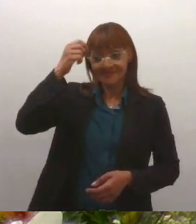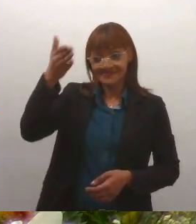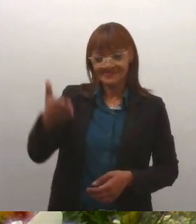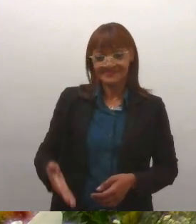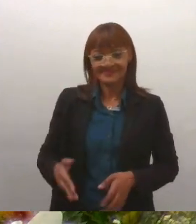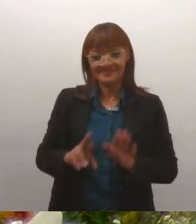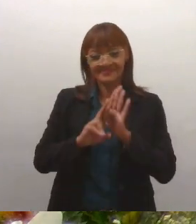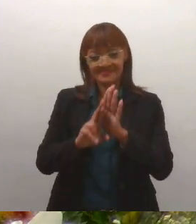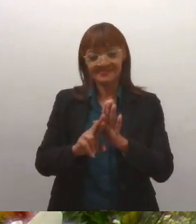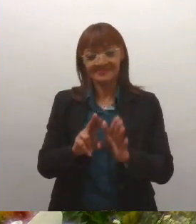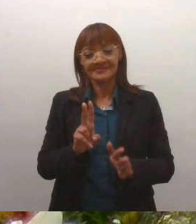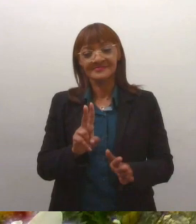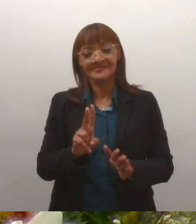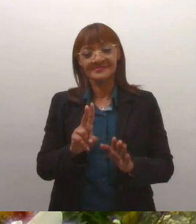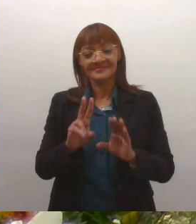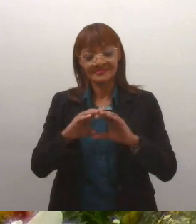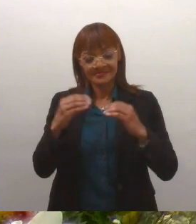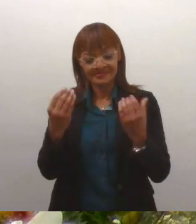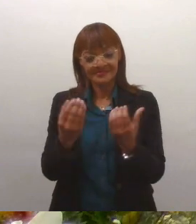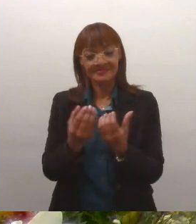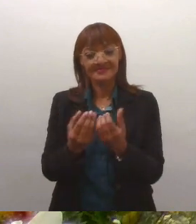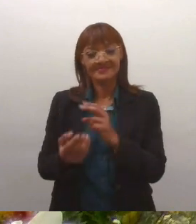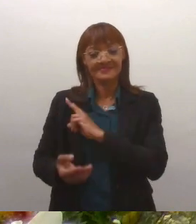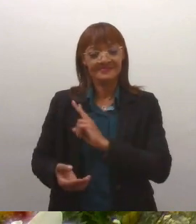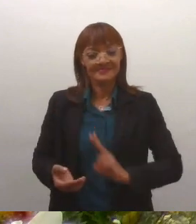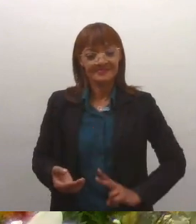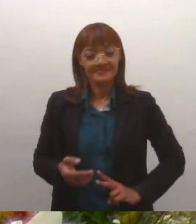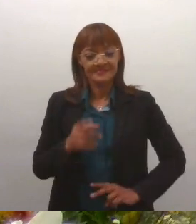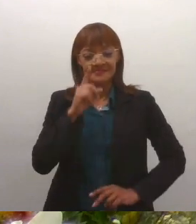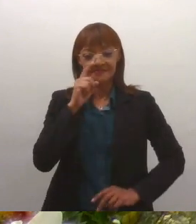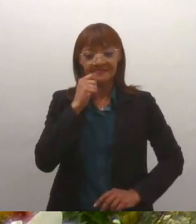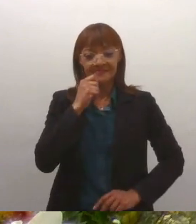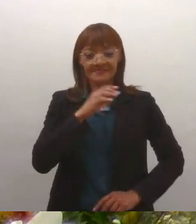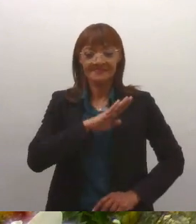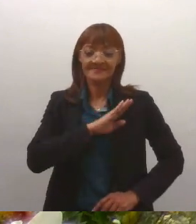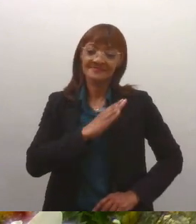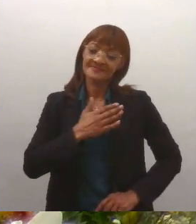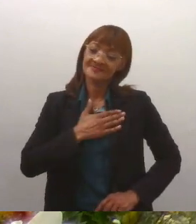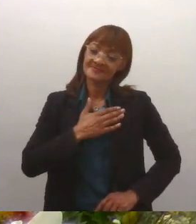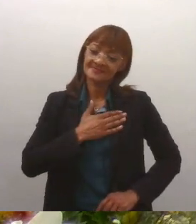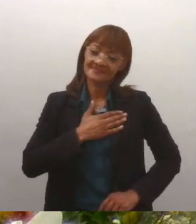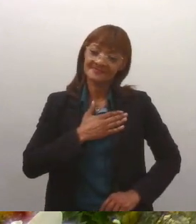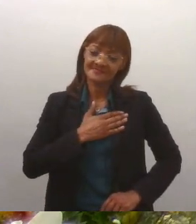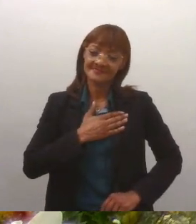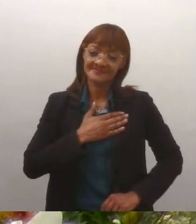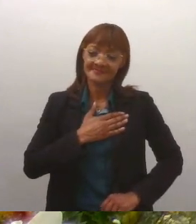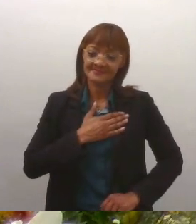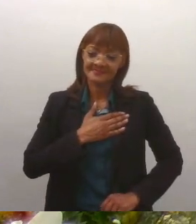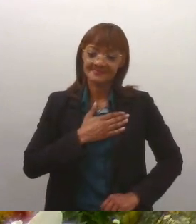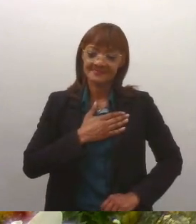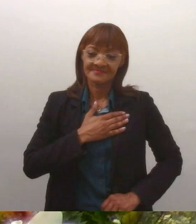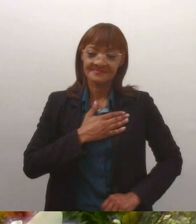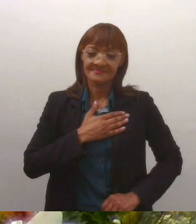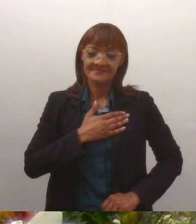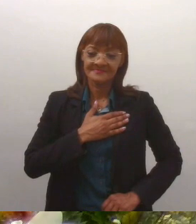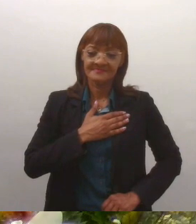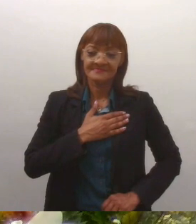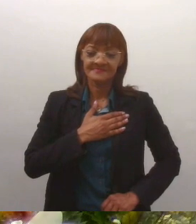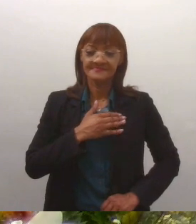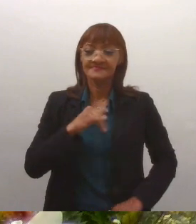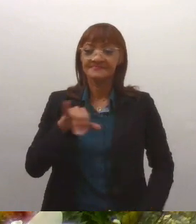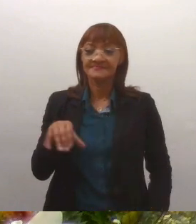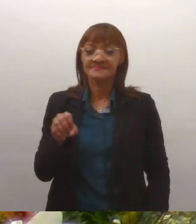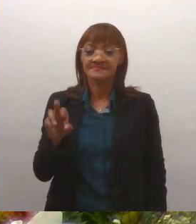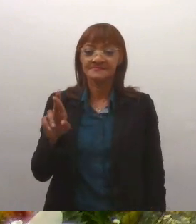de Aracaju, meu colega de parlamento, Jorginho Araújo. Valeu a pena eu admirar